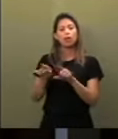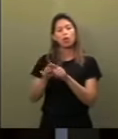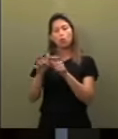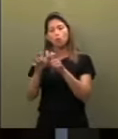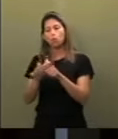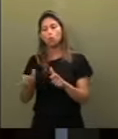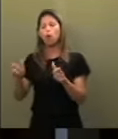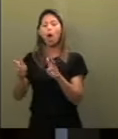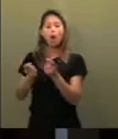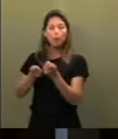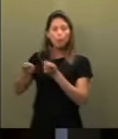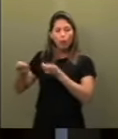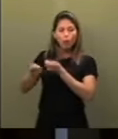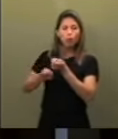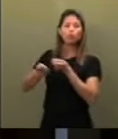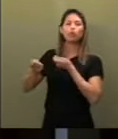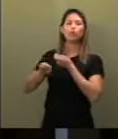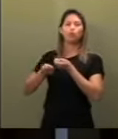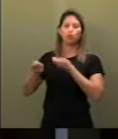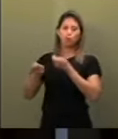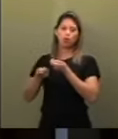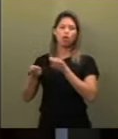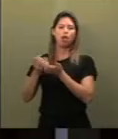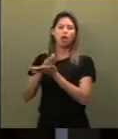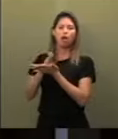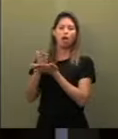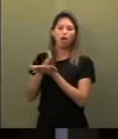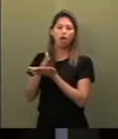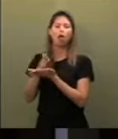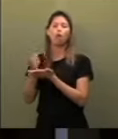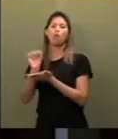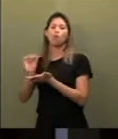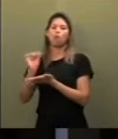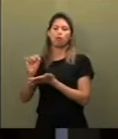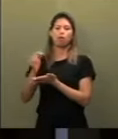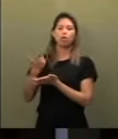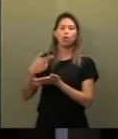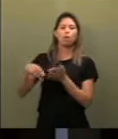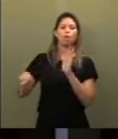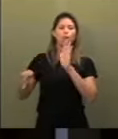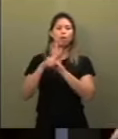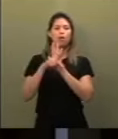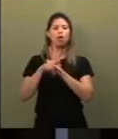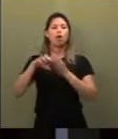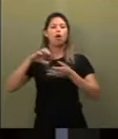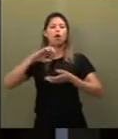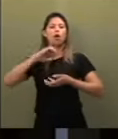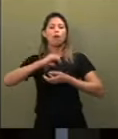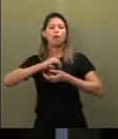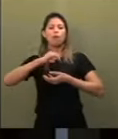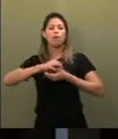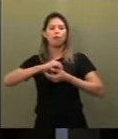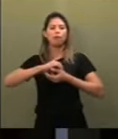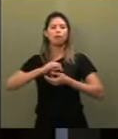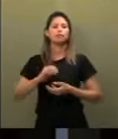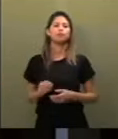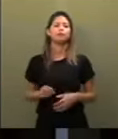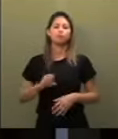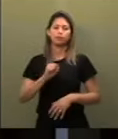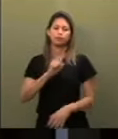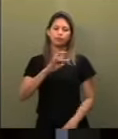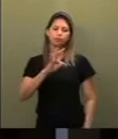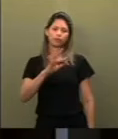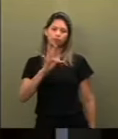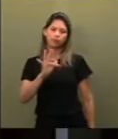de controle moderador exercido pelo próprio STF. Já o ministro